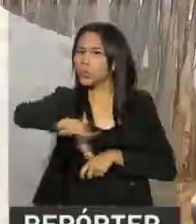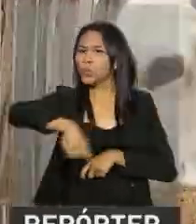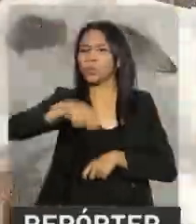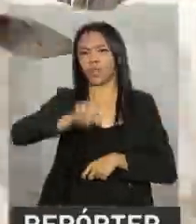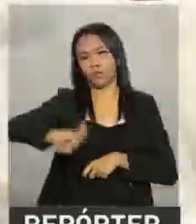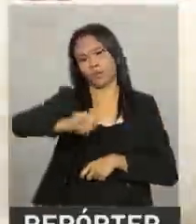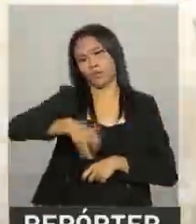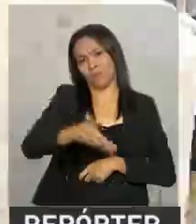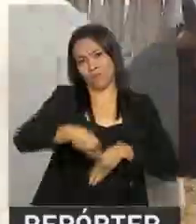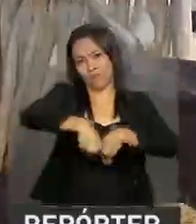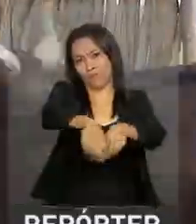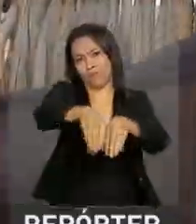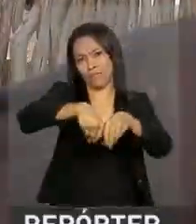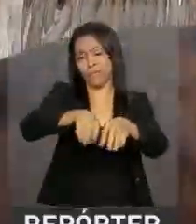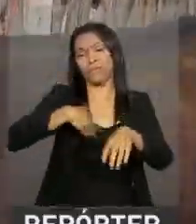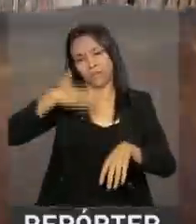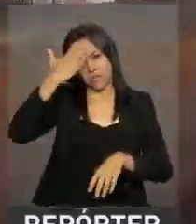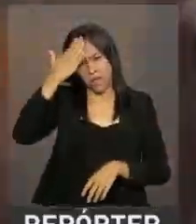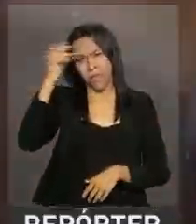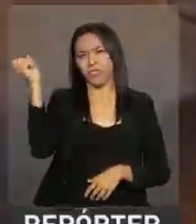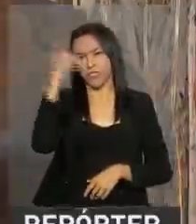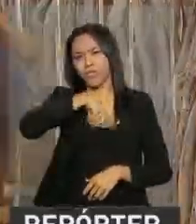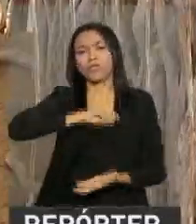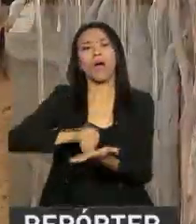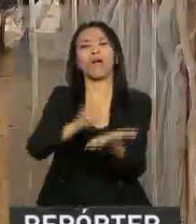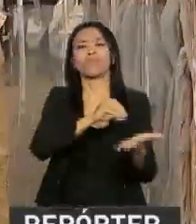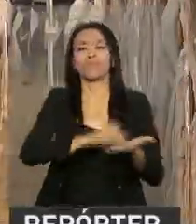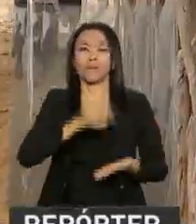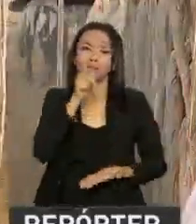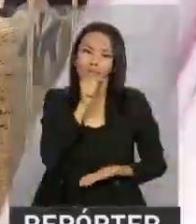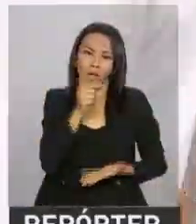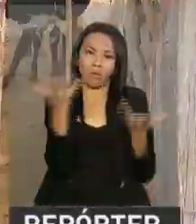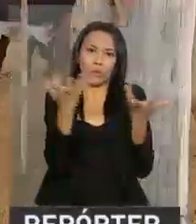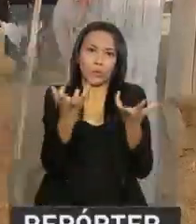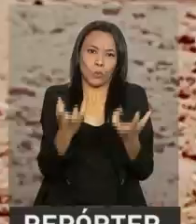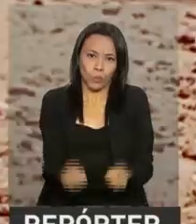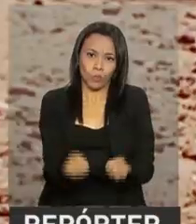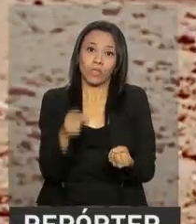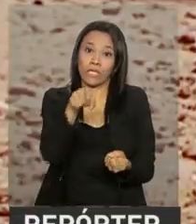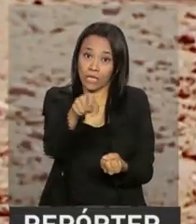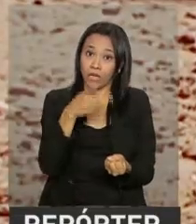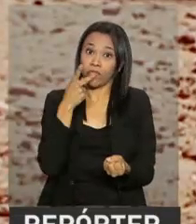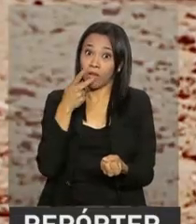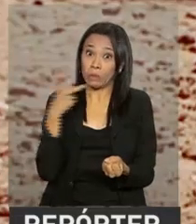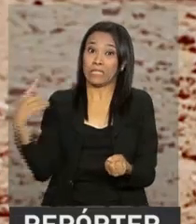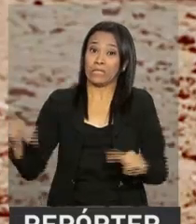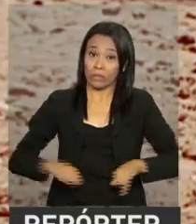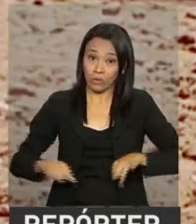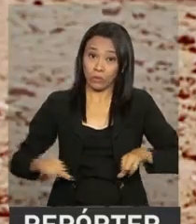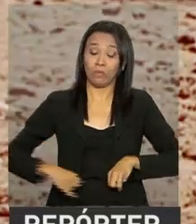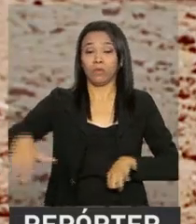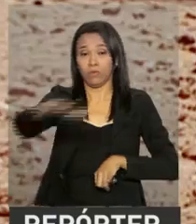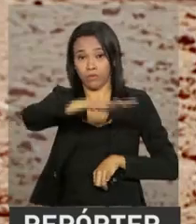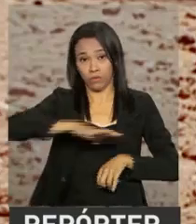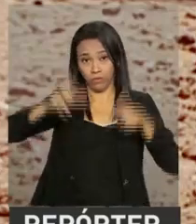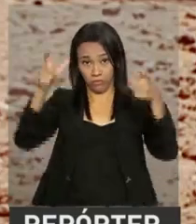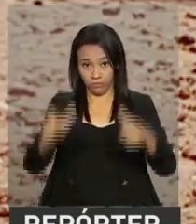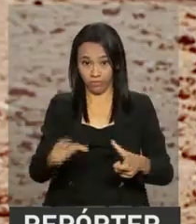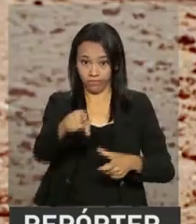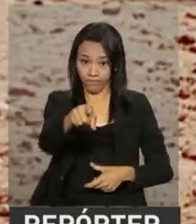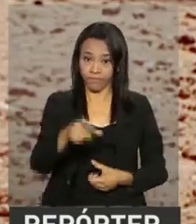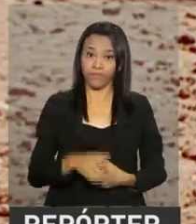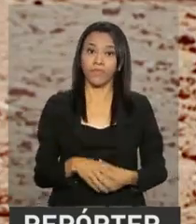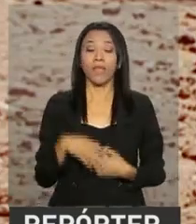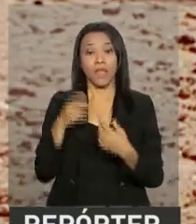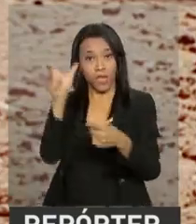terra e conhece bem as dificuldades provocadas pela seca, que, segundo ele, tem castigado a região este ano.